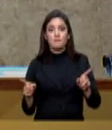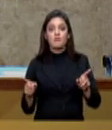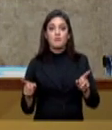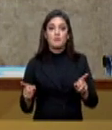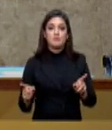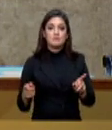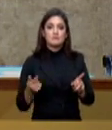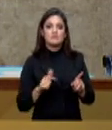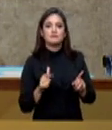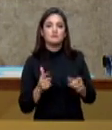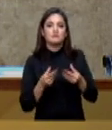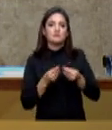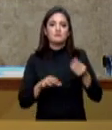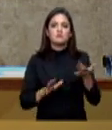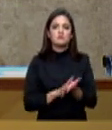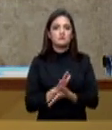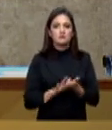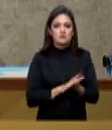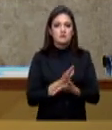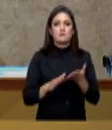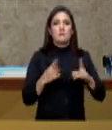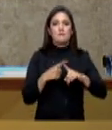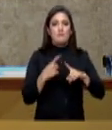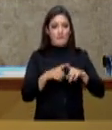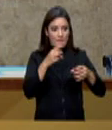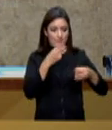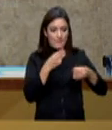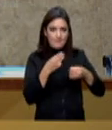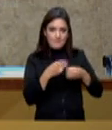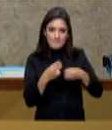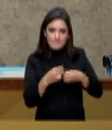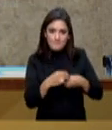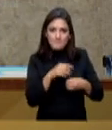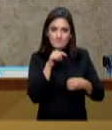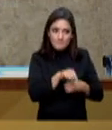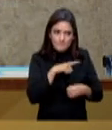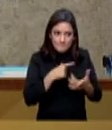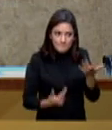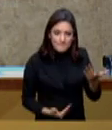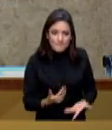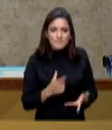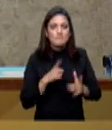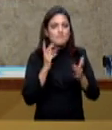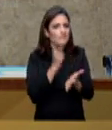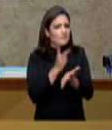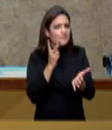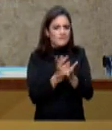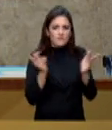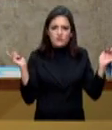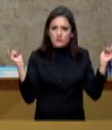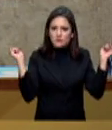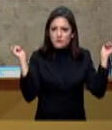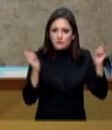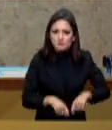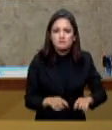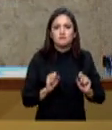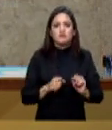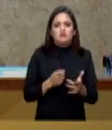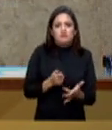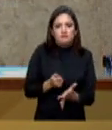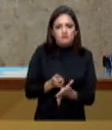comprometido pela descentralização pois doente titular do serviço ter a mesma capacidade de